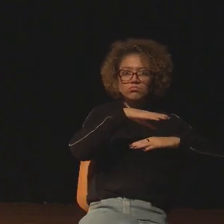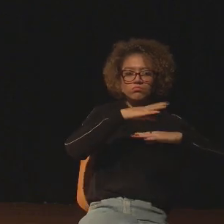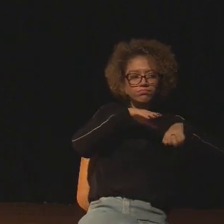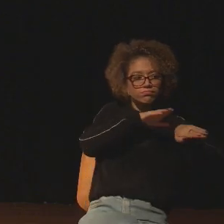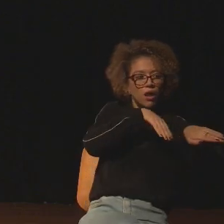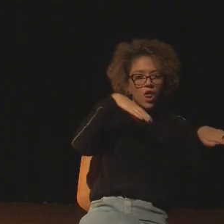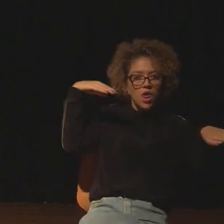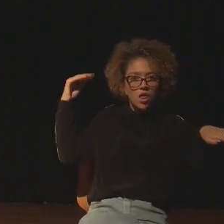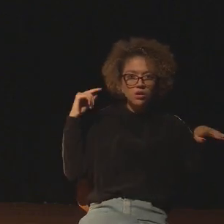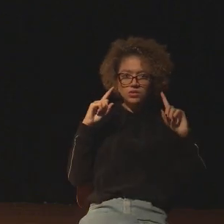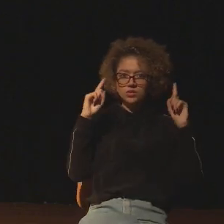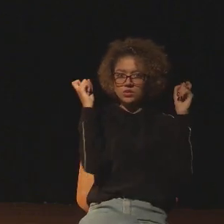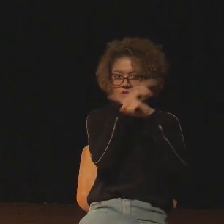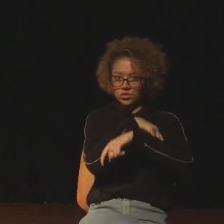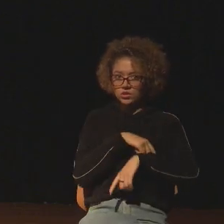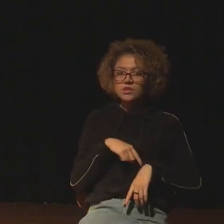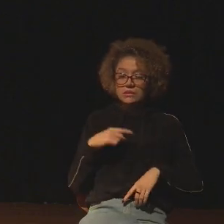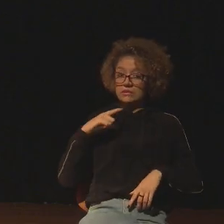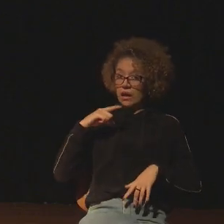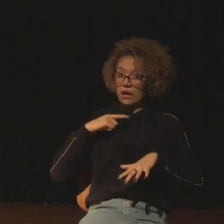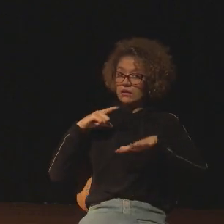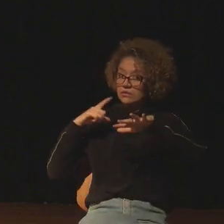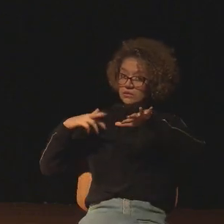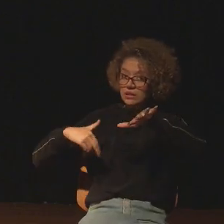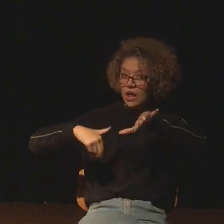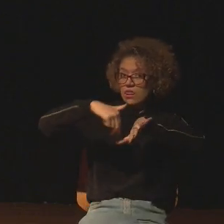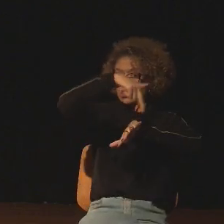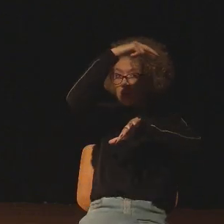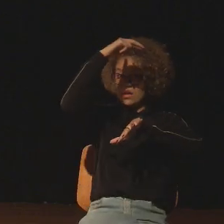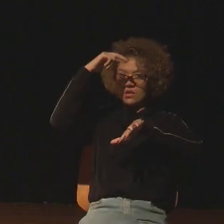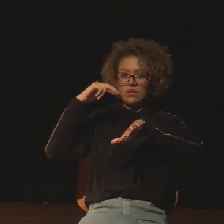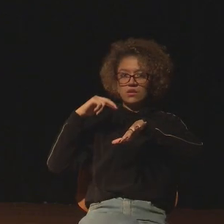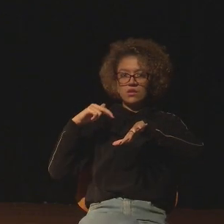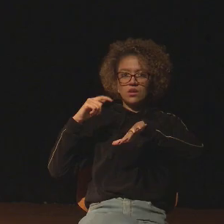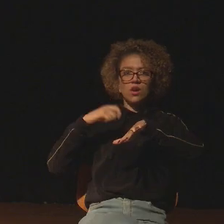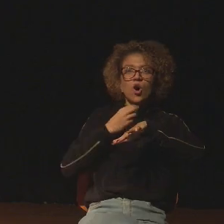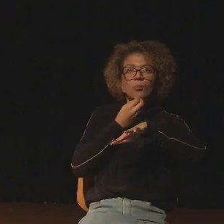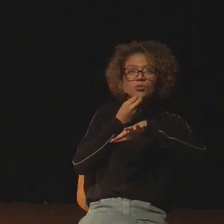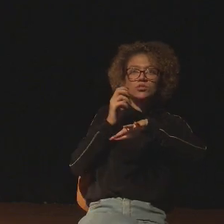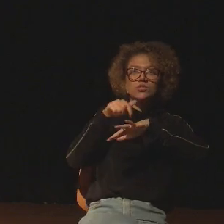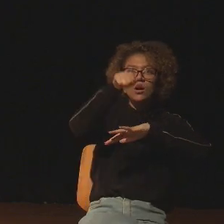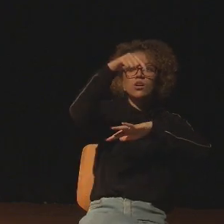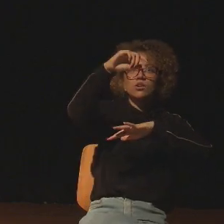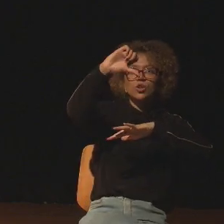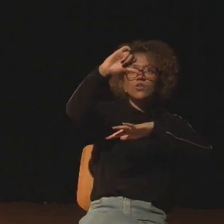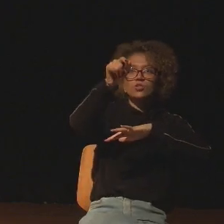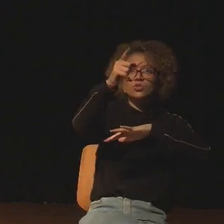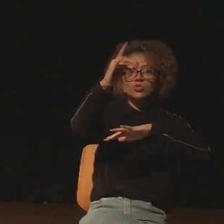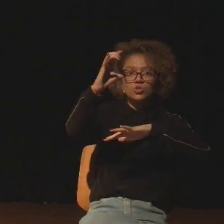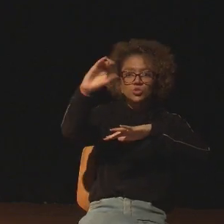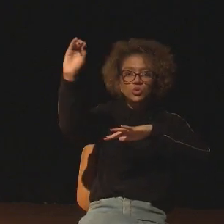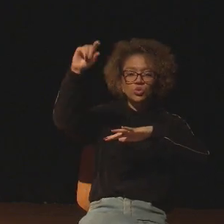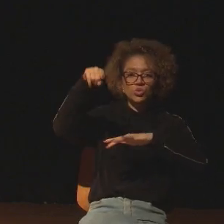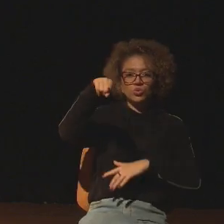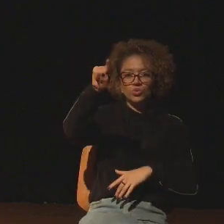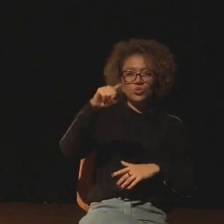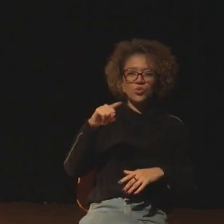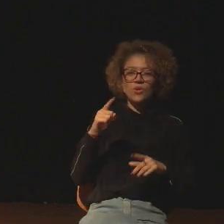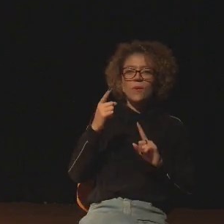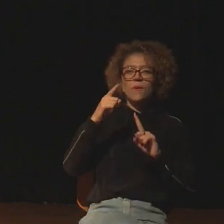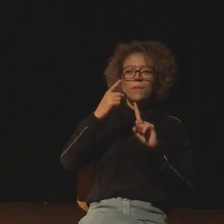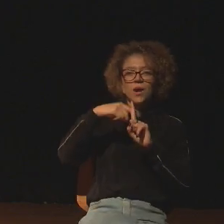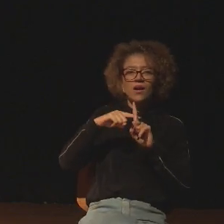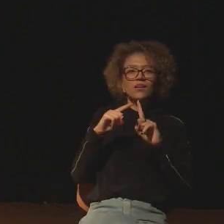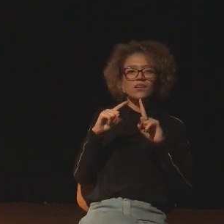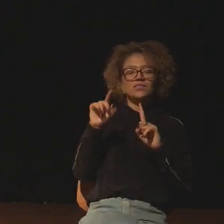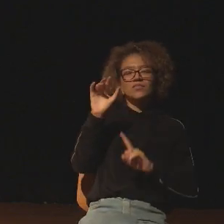dá acesso à 9 de Julho, dá acesso aos corredores de ônibus, à Fundação Getúlio Vargas.